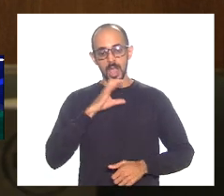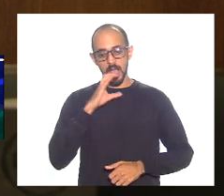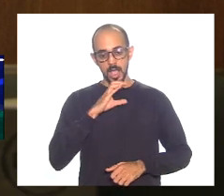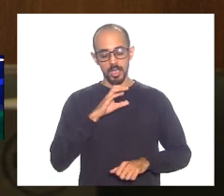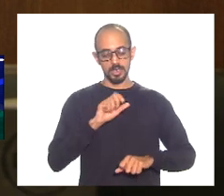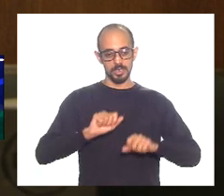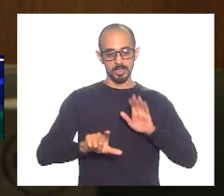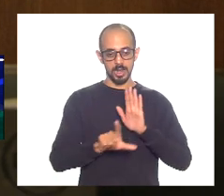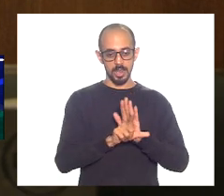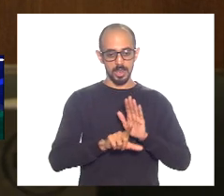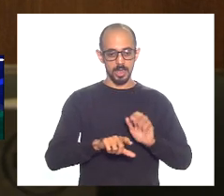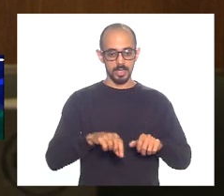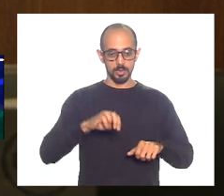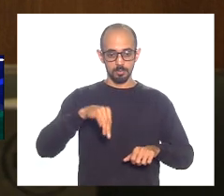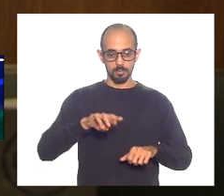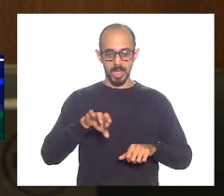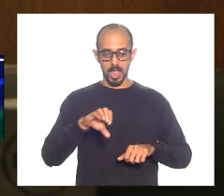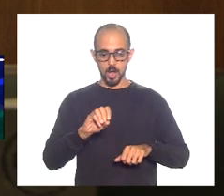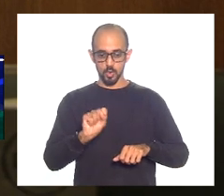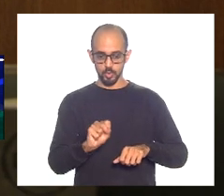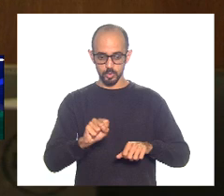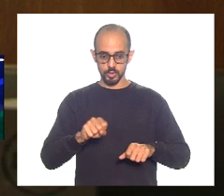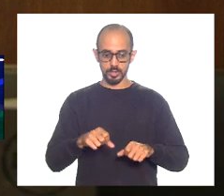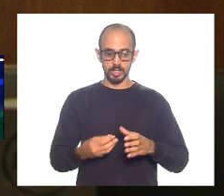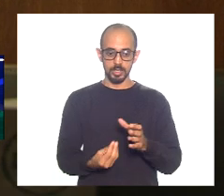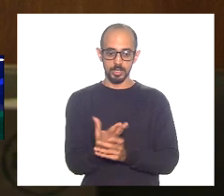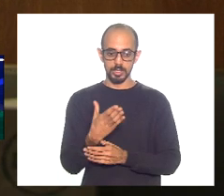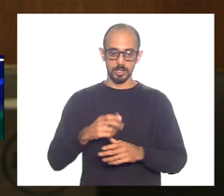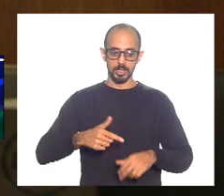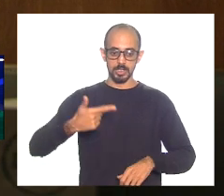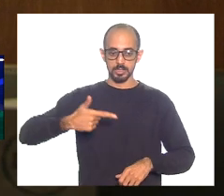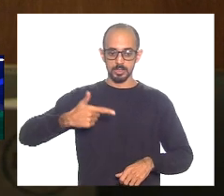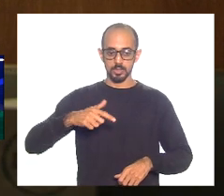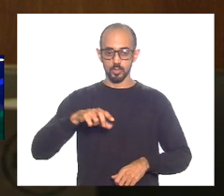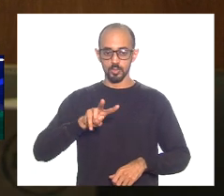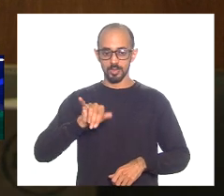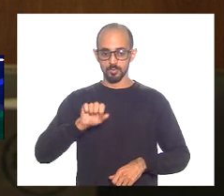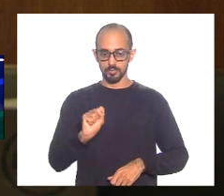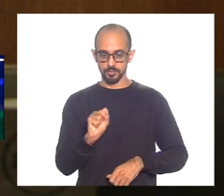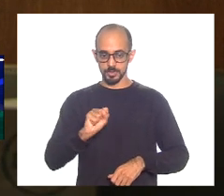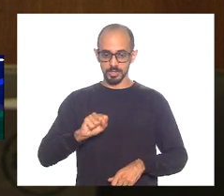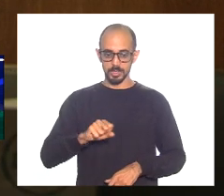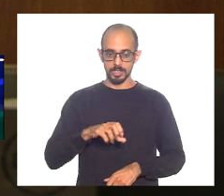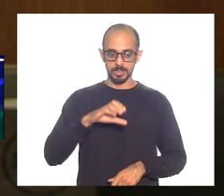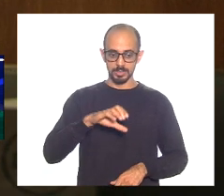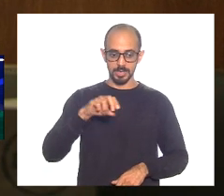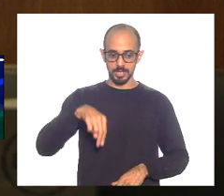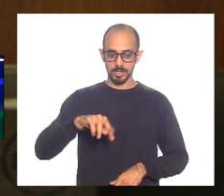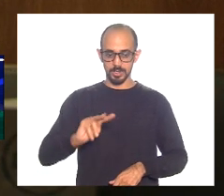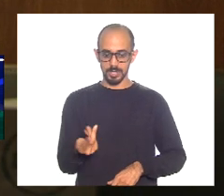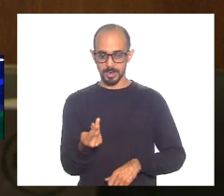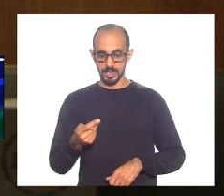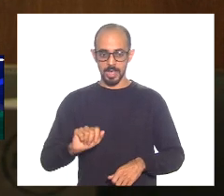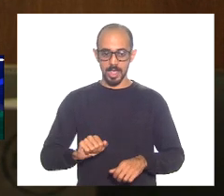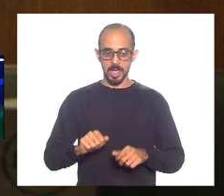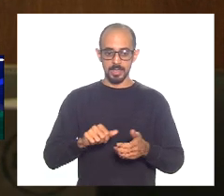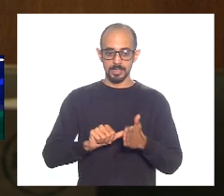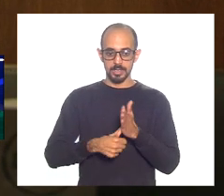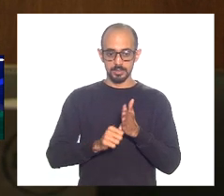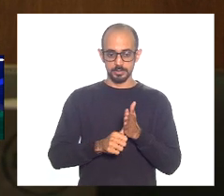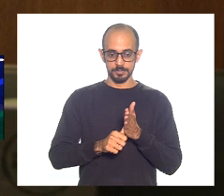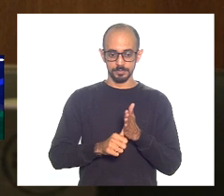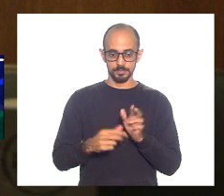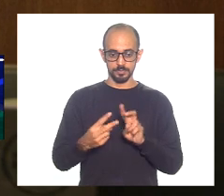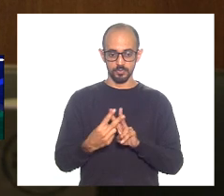deputado Marcos Miller, que cria modalidade de renovação e da segunda via da CNH e da carteira de identidade na forma remota, sem precisar